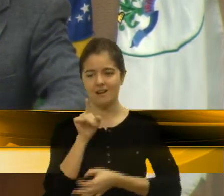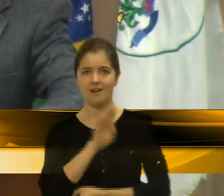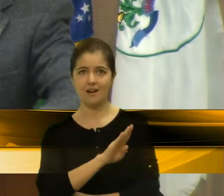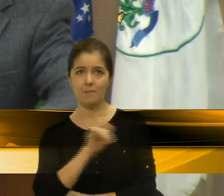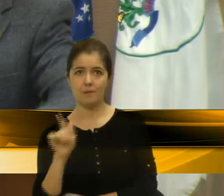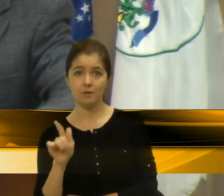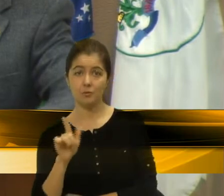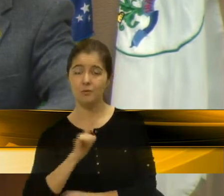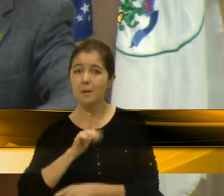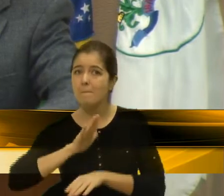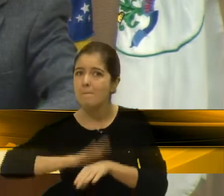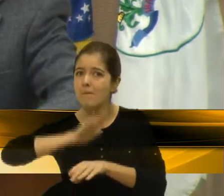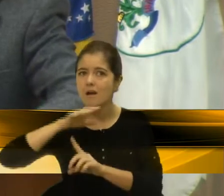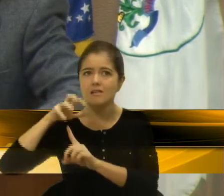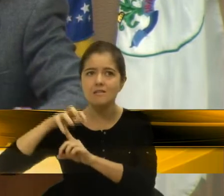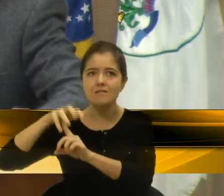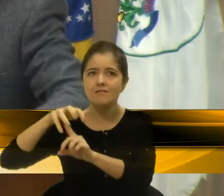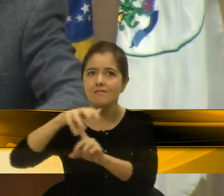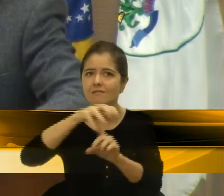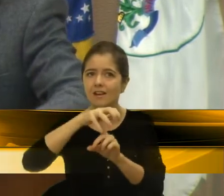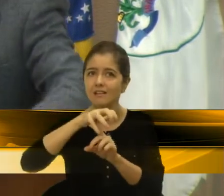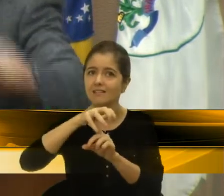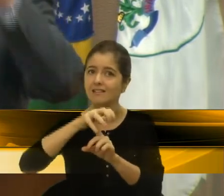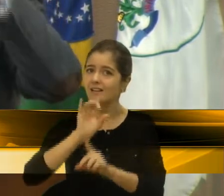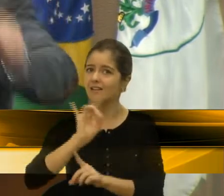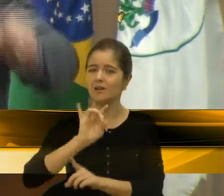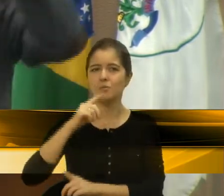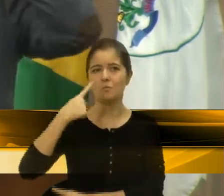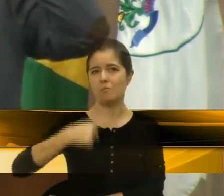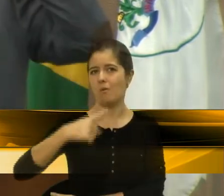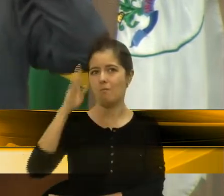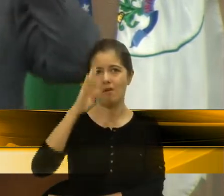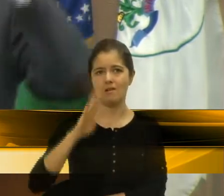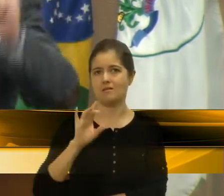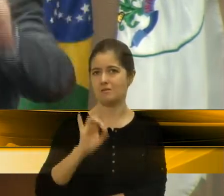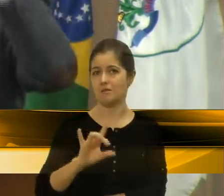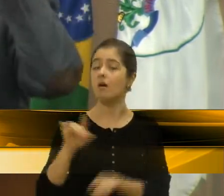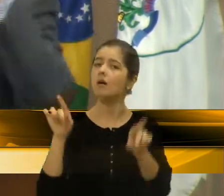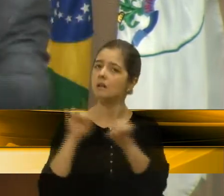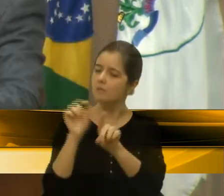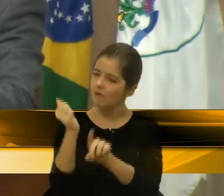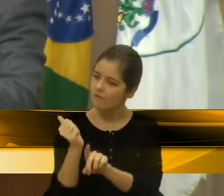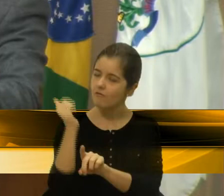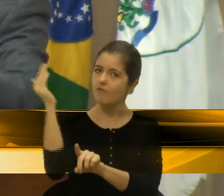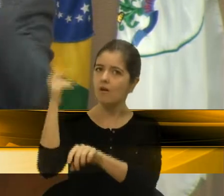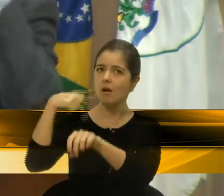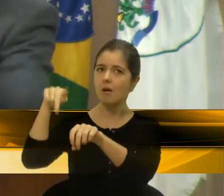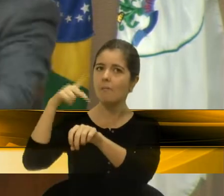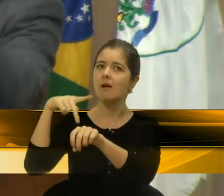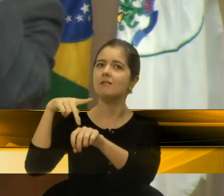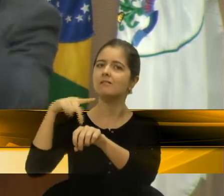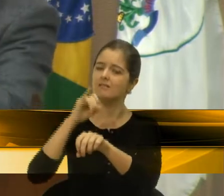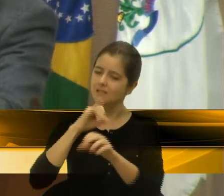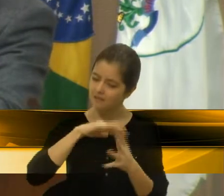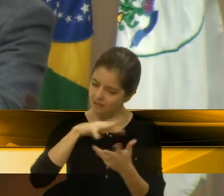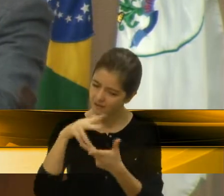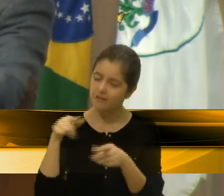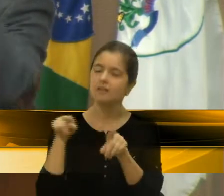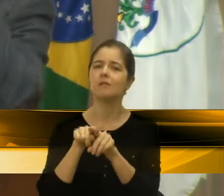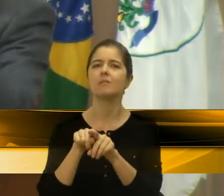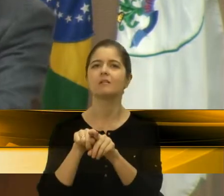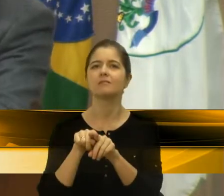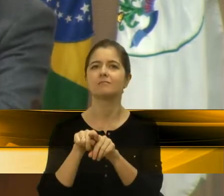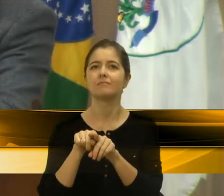traz feiras nacionais e internacionais. Portanto, é sim economia criativa